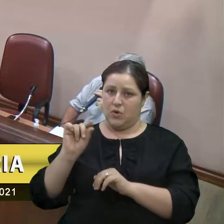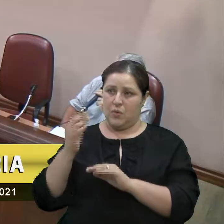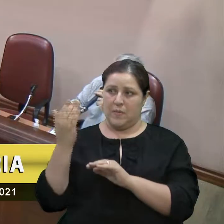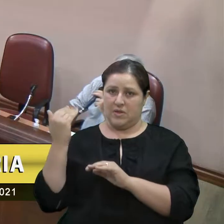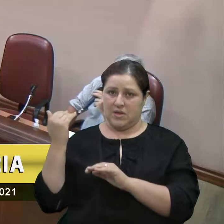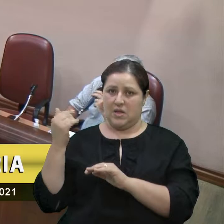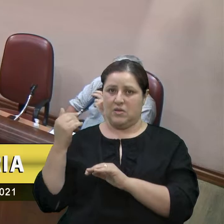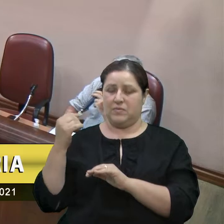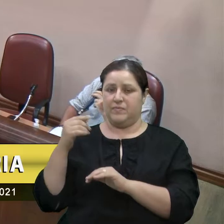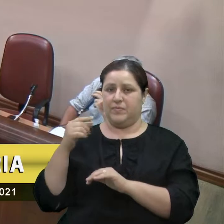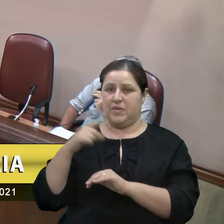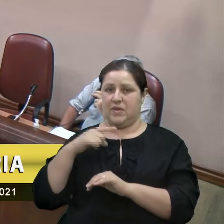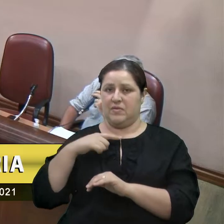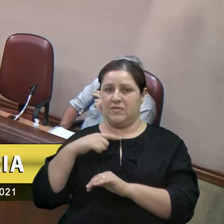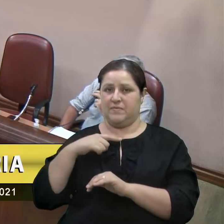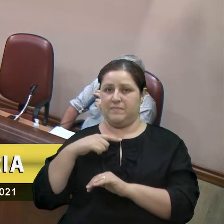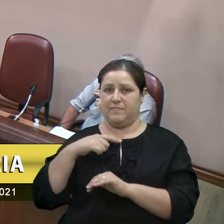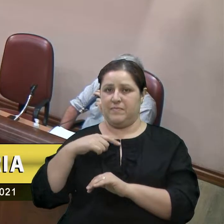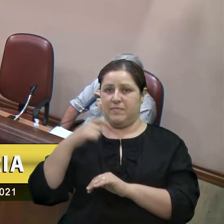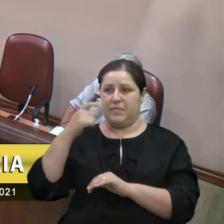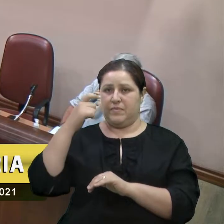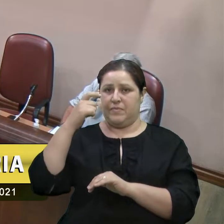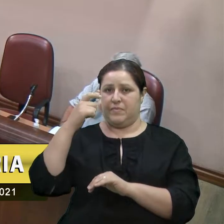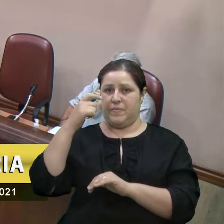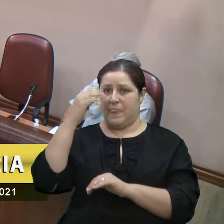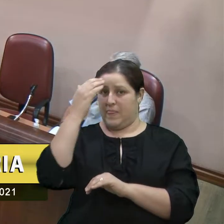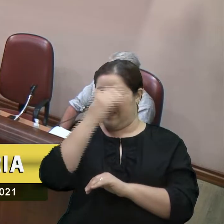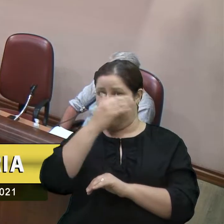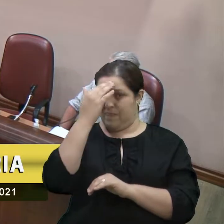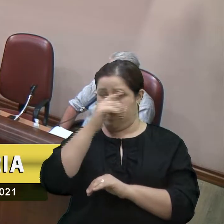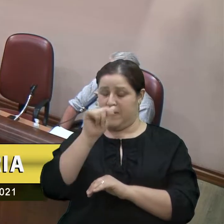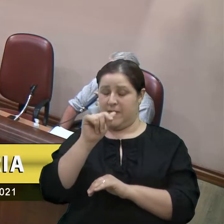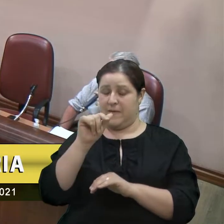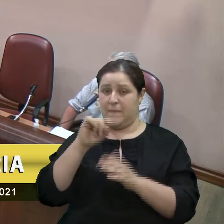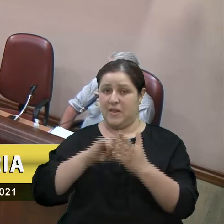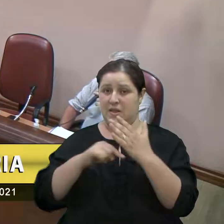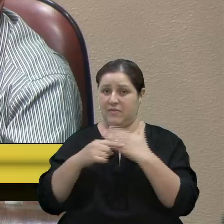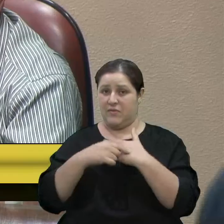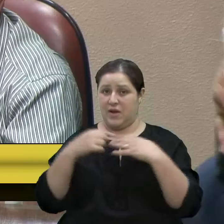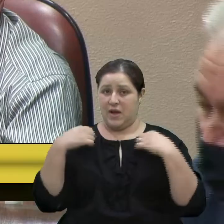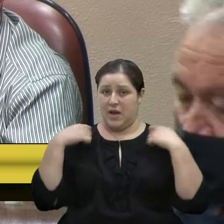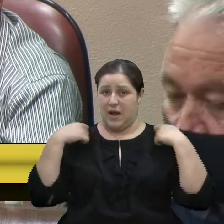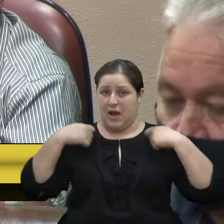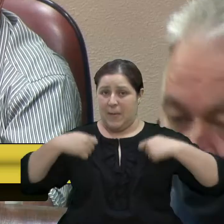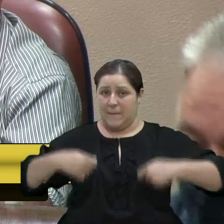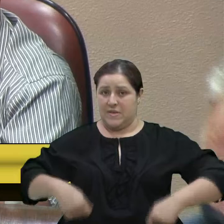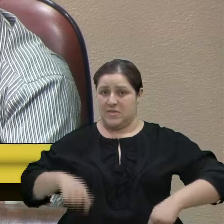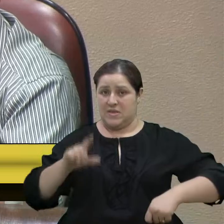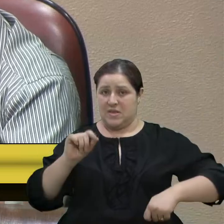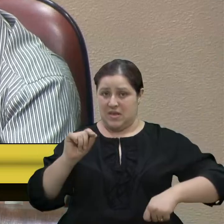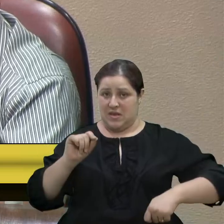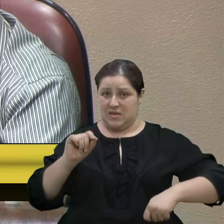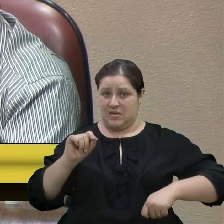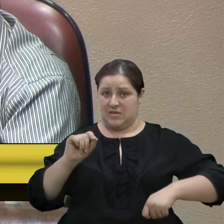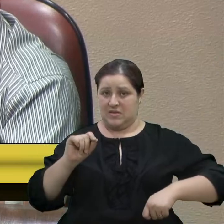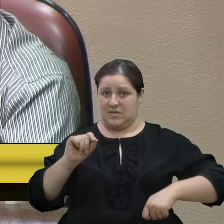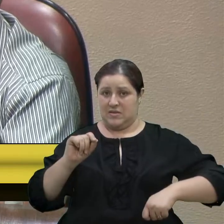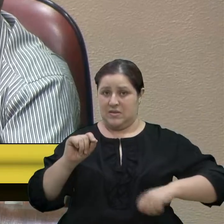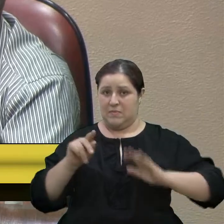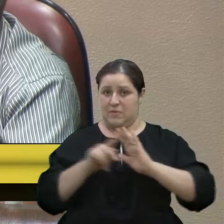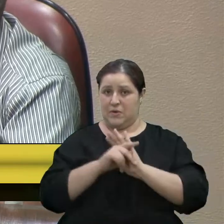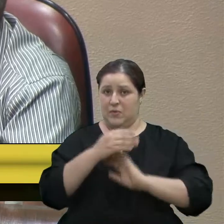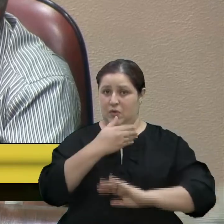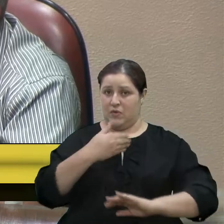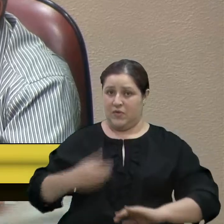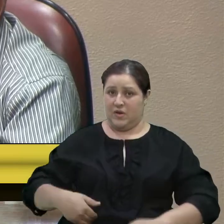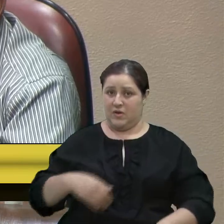passado que o camisa 10 do governo Sartori, Adiló Domênico, mostrou para o mundo, né, que